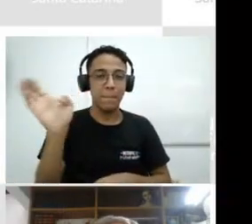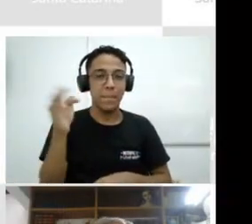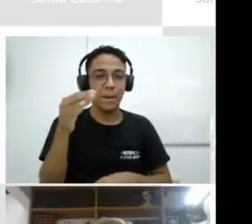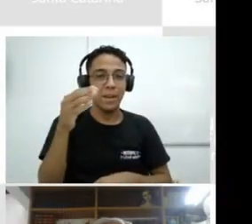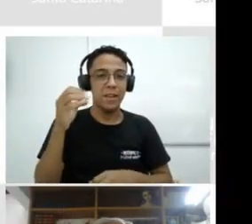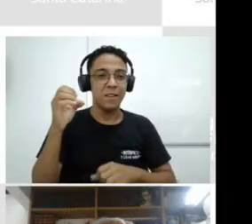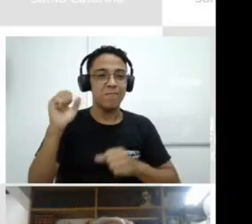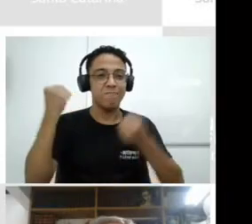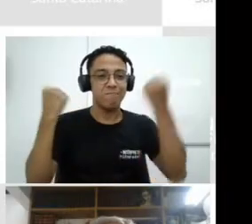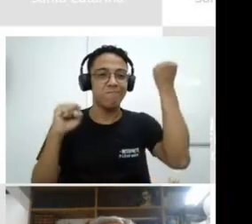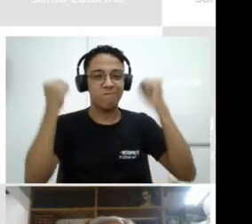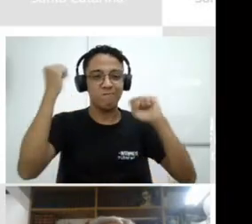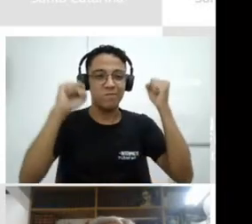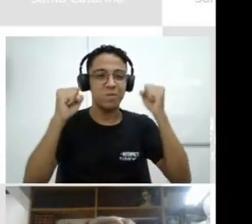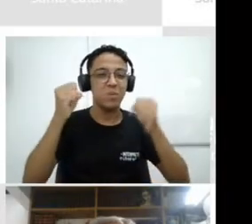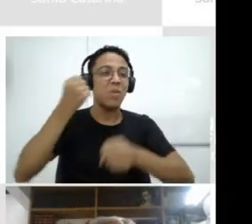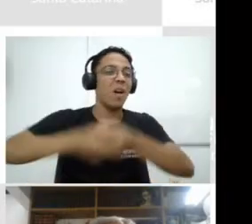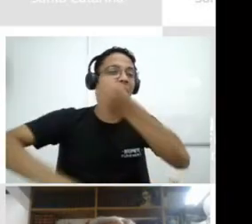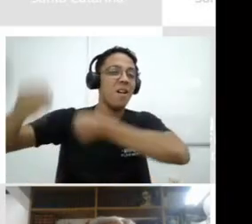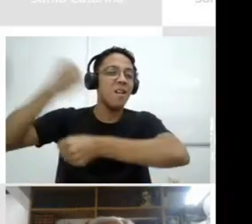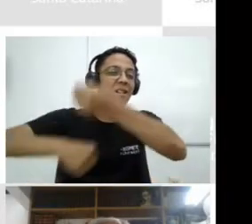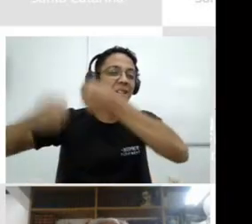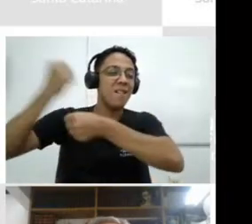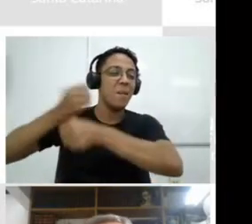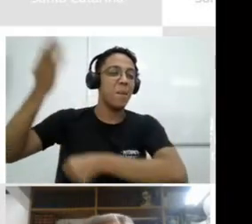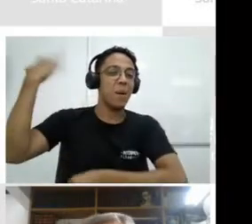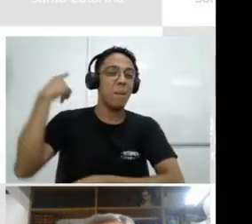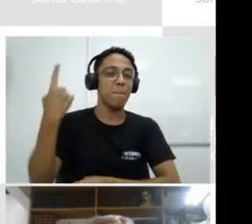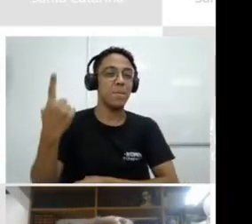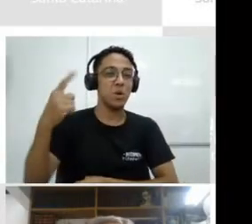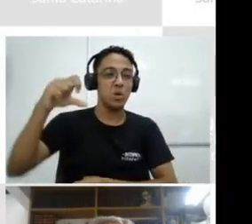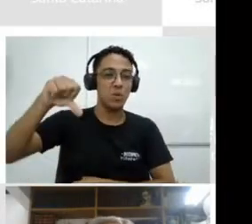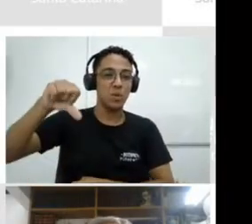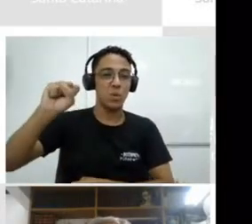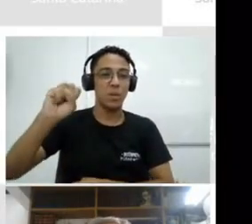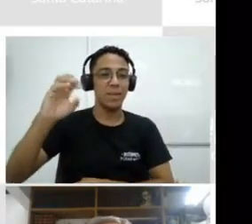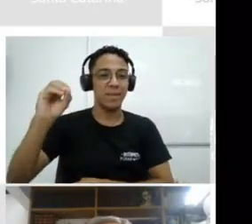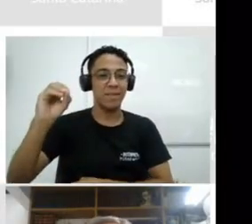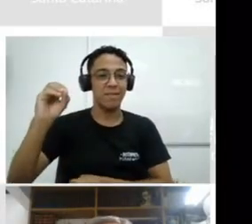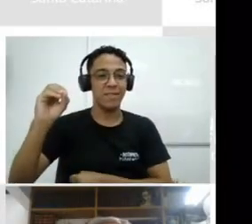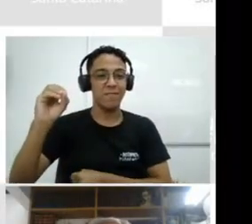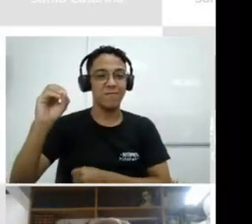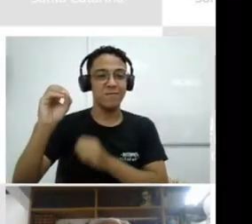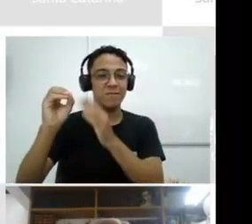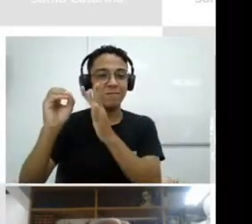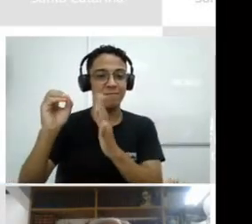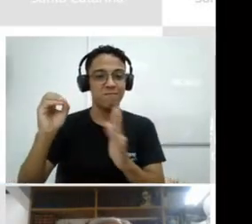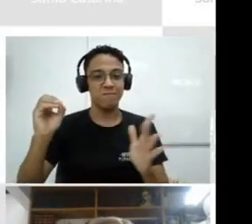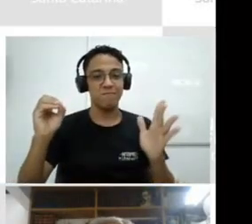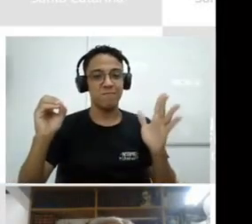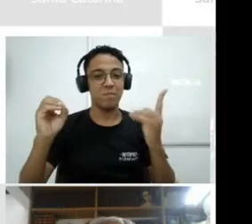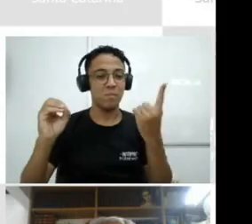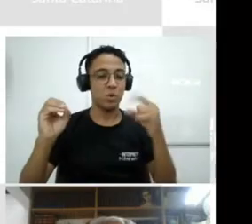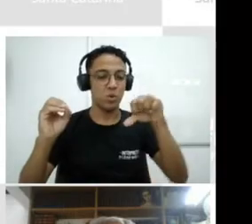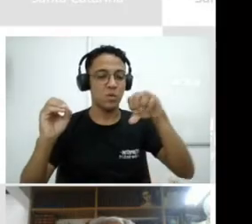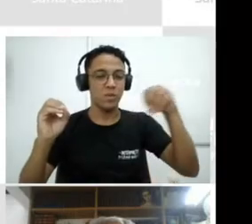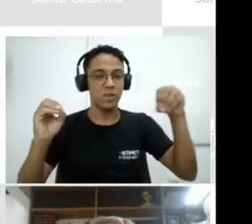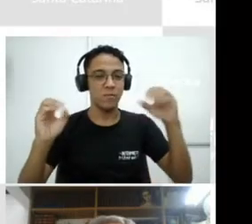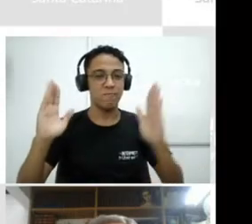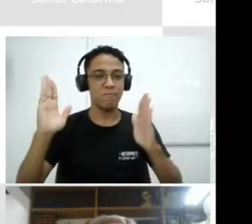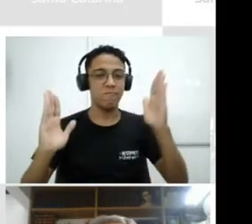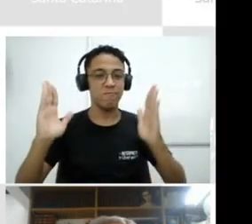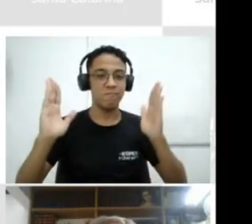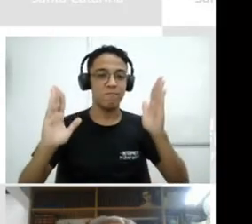1900. Esse período de 1850 e 1900 não é pré-industrial, já havia indústria, mas é um momento em que nós tínhamos já claramente